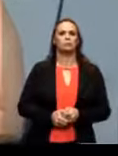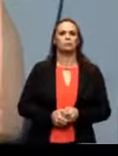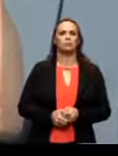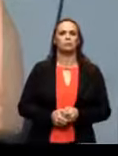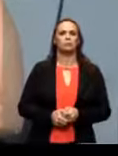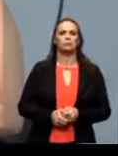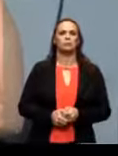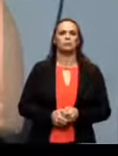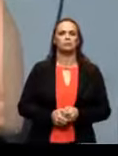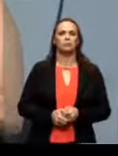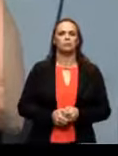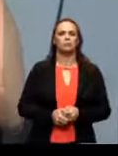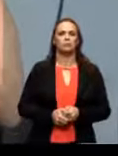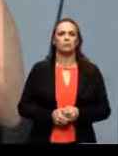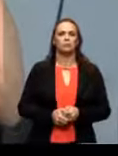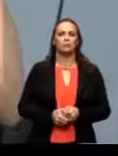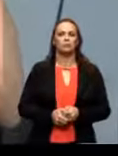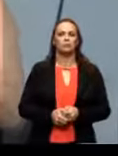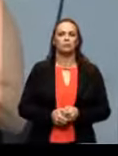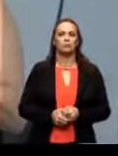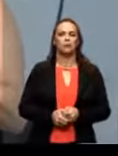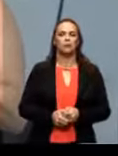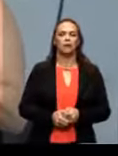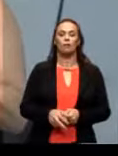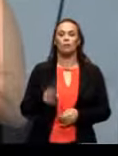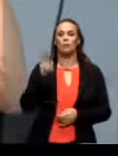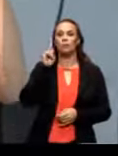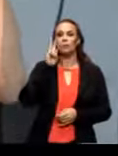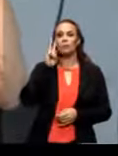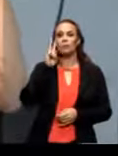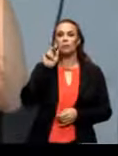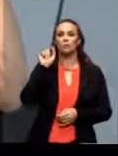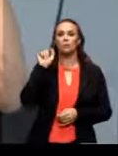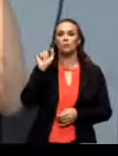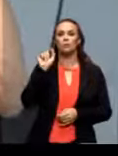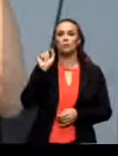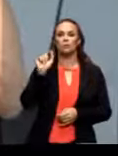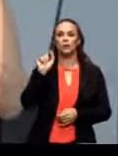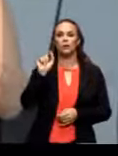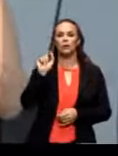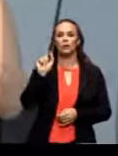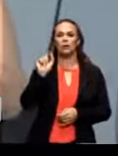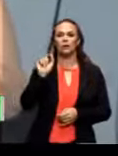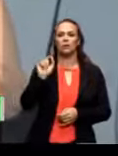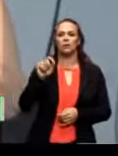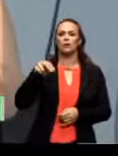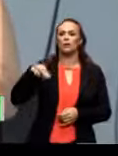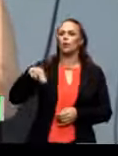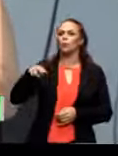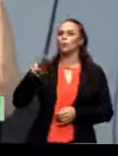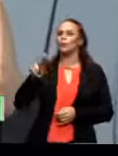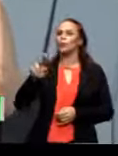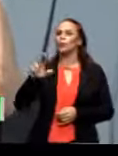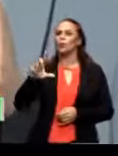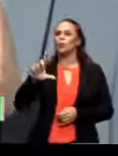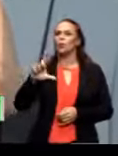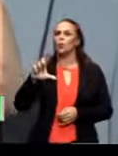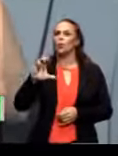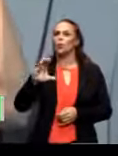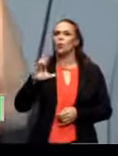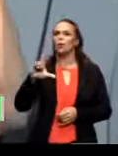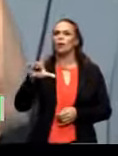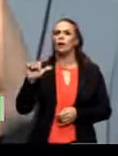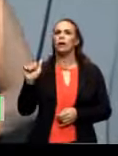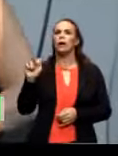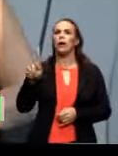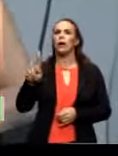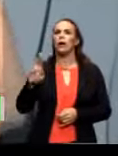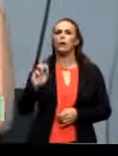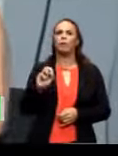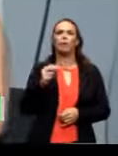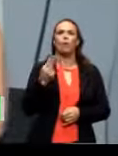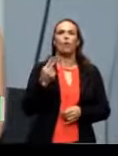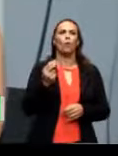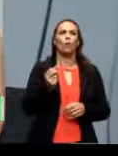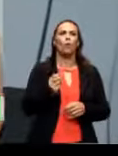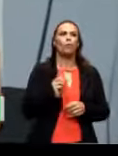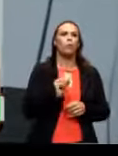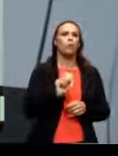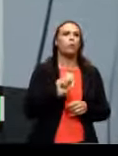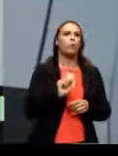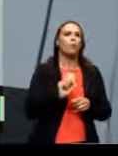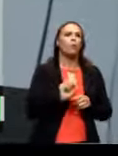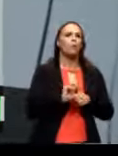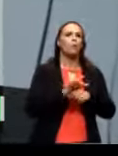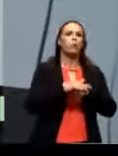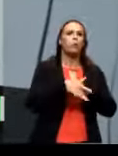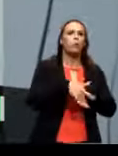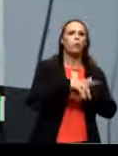tá? Lembrando que a usina... nuclear ou hidrelétrica? Desculpa. Nuclear. Ah, nuclear, achei que era hidrelétrica.